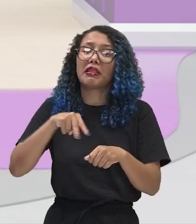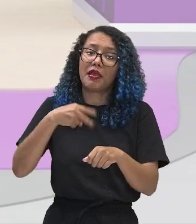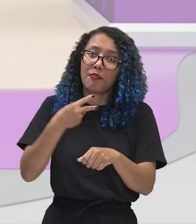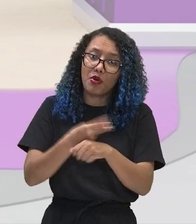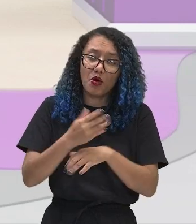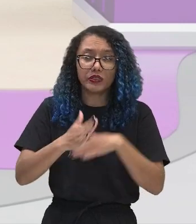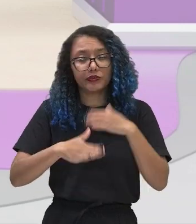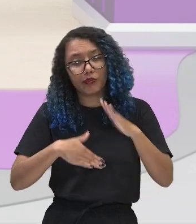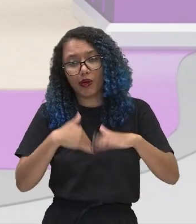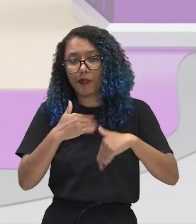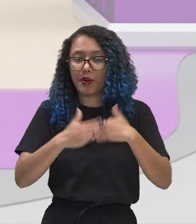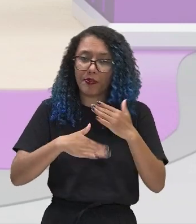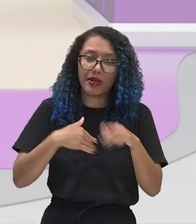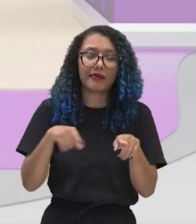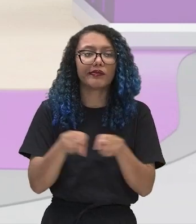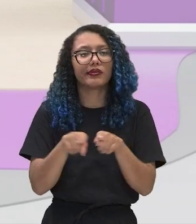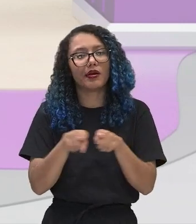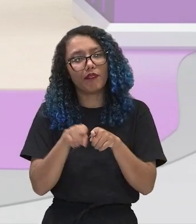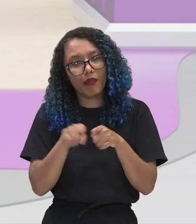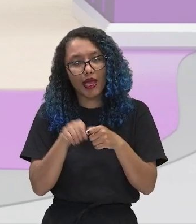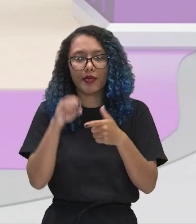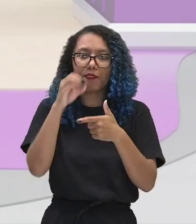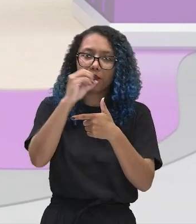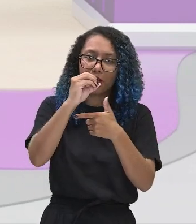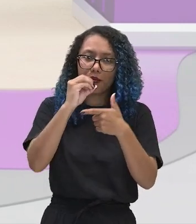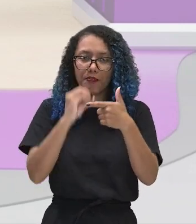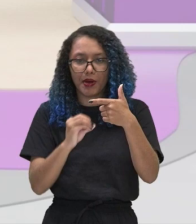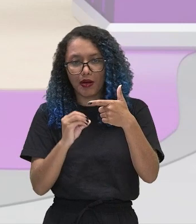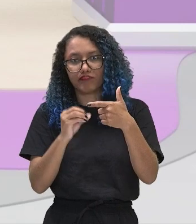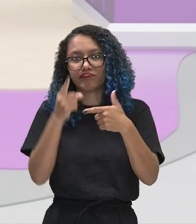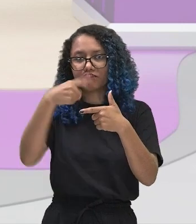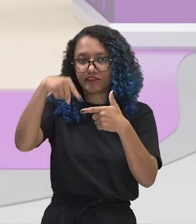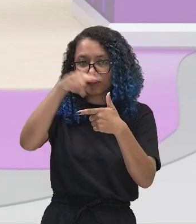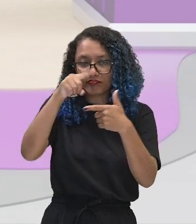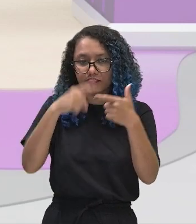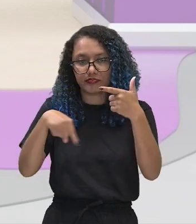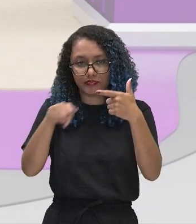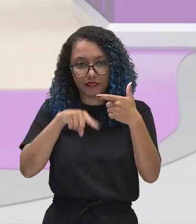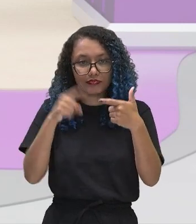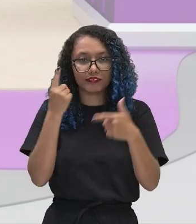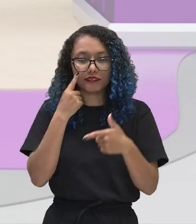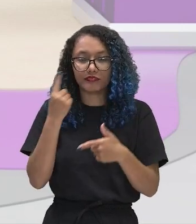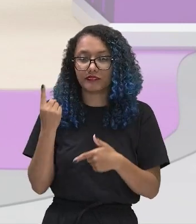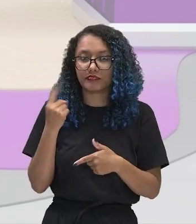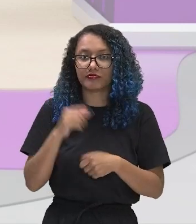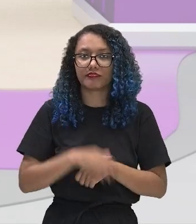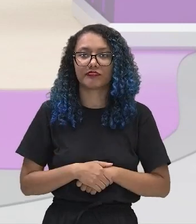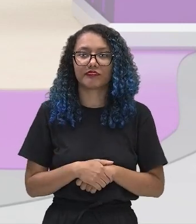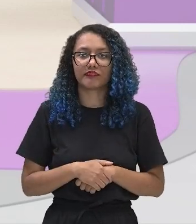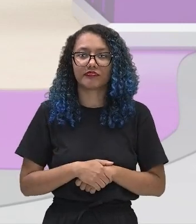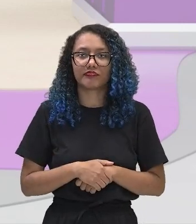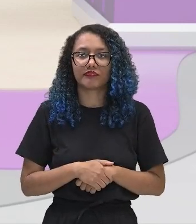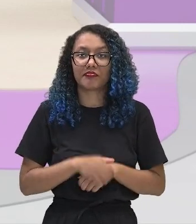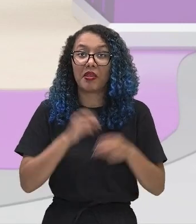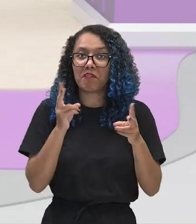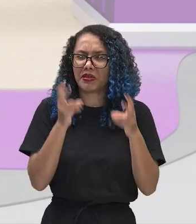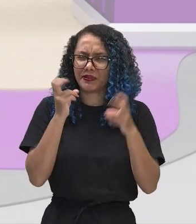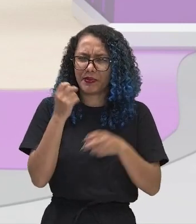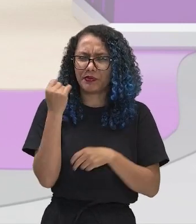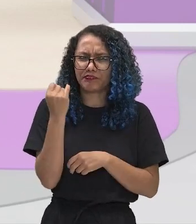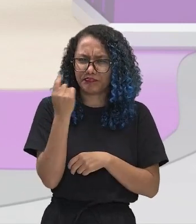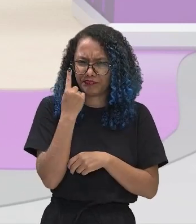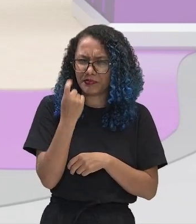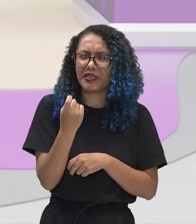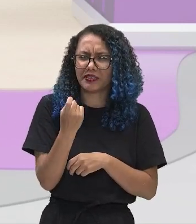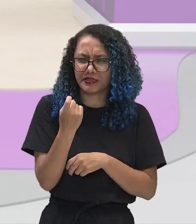trocado por outro círculo. Aí ficou círculo barra círculo. Viram como é interessante?